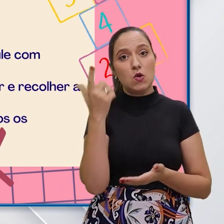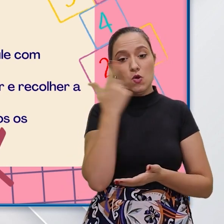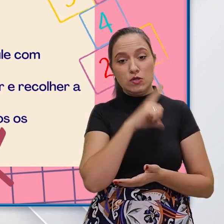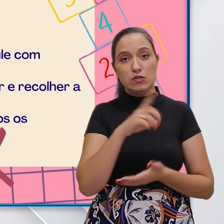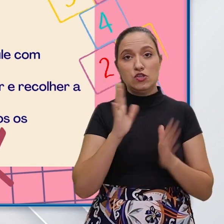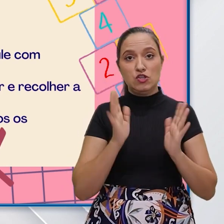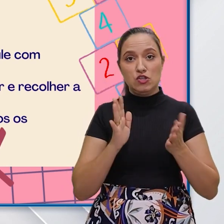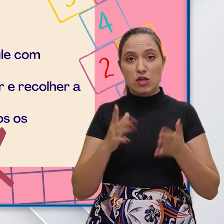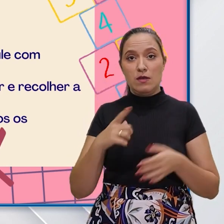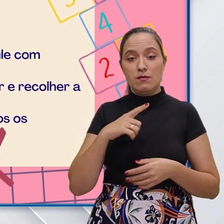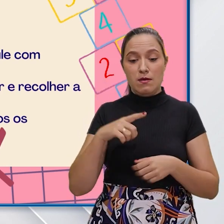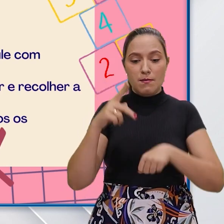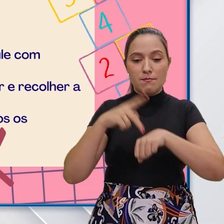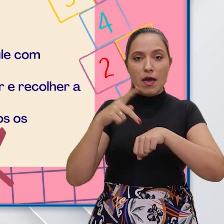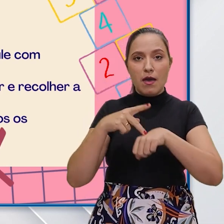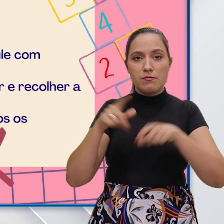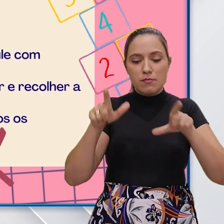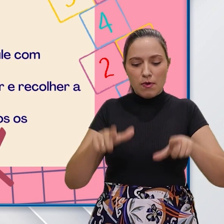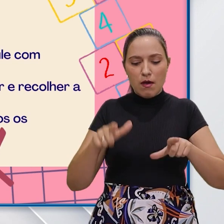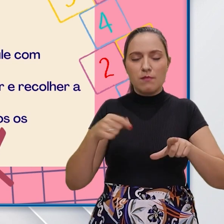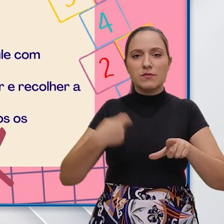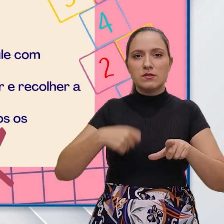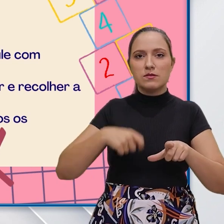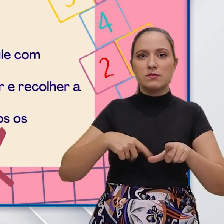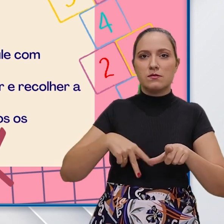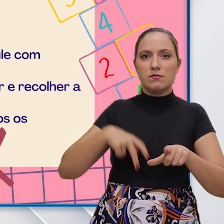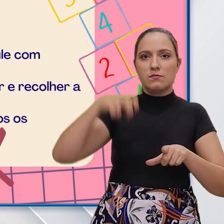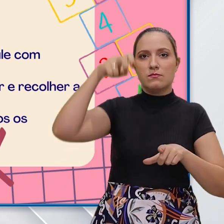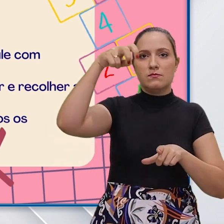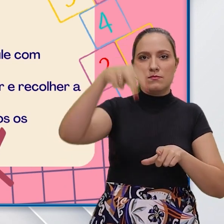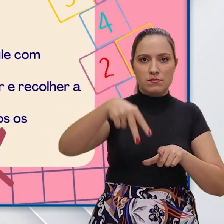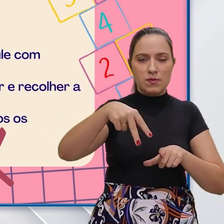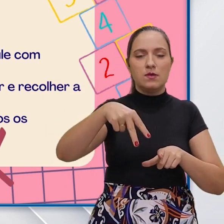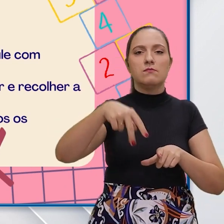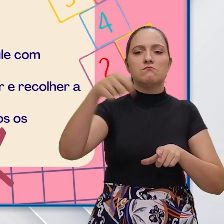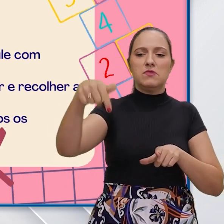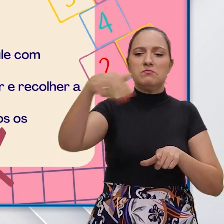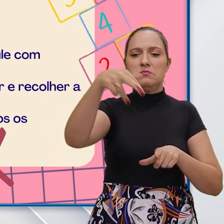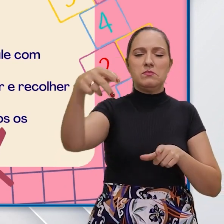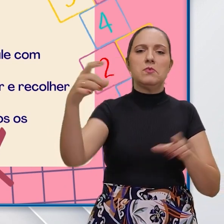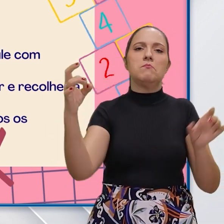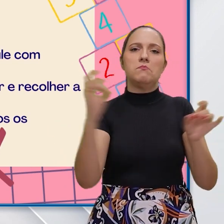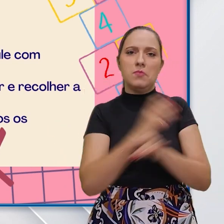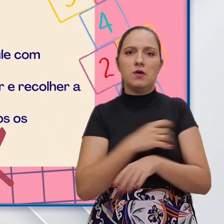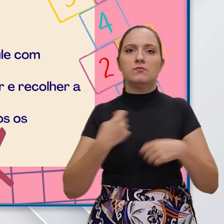a casa onde estava a pedrinha, deve abaixar e recolhê-la.